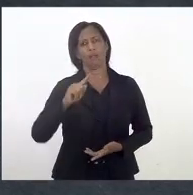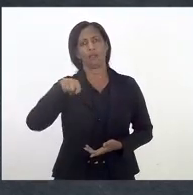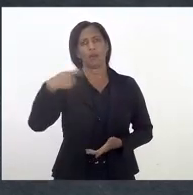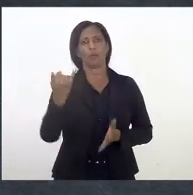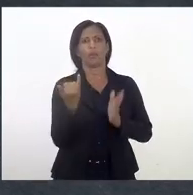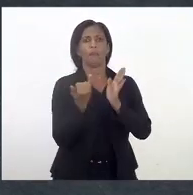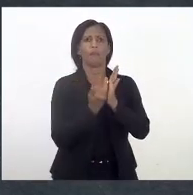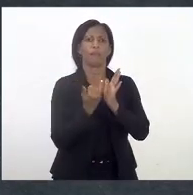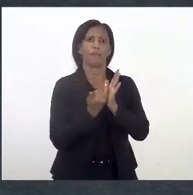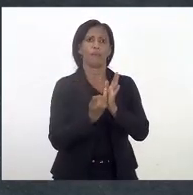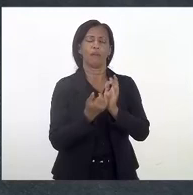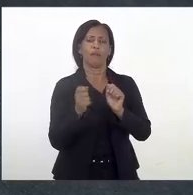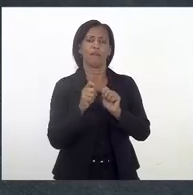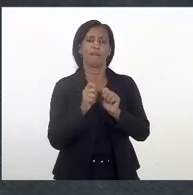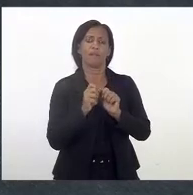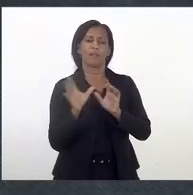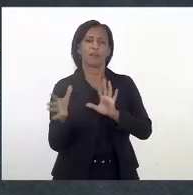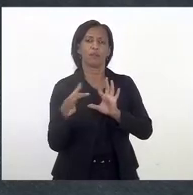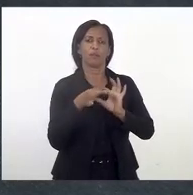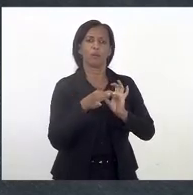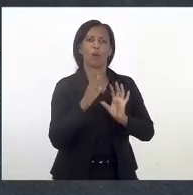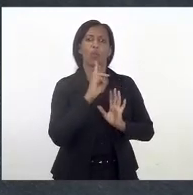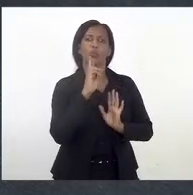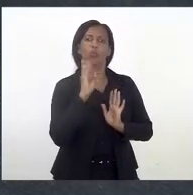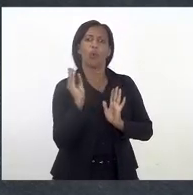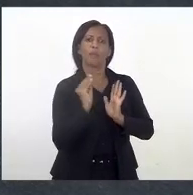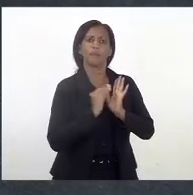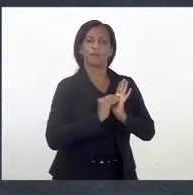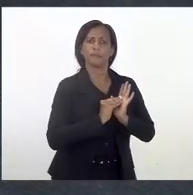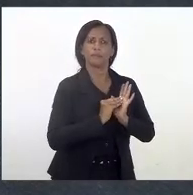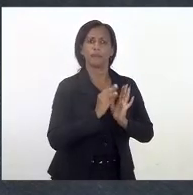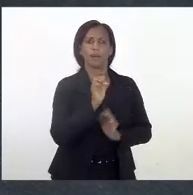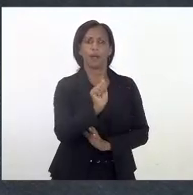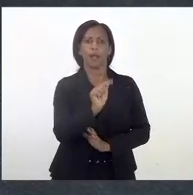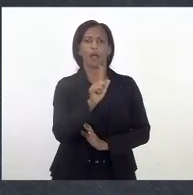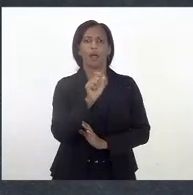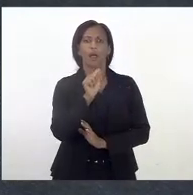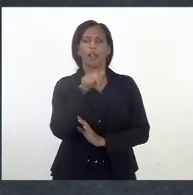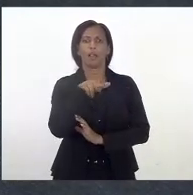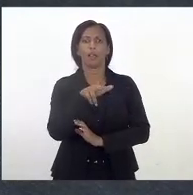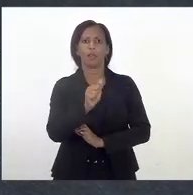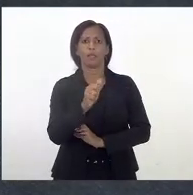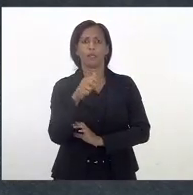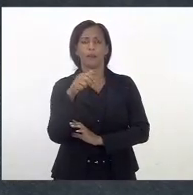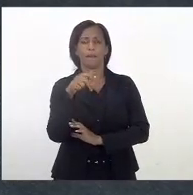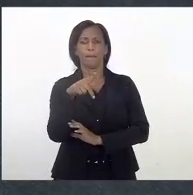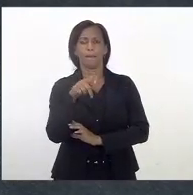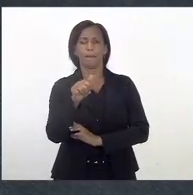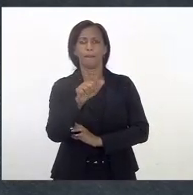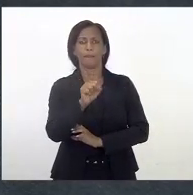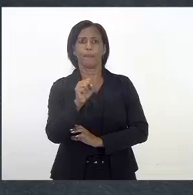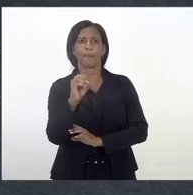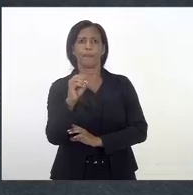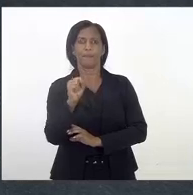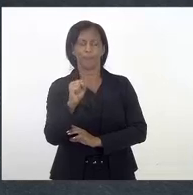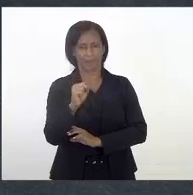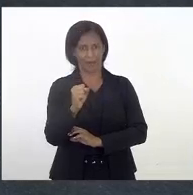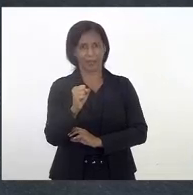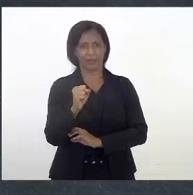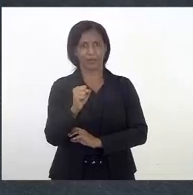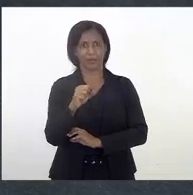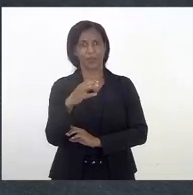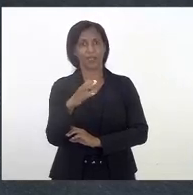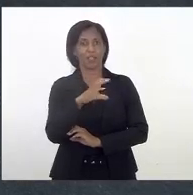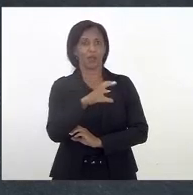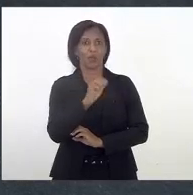próxima publicação faça consignar o nome da deputada Alana Passos porque a deputada Ana passa-se o então